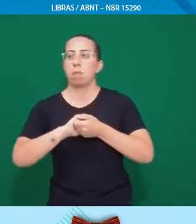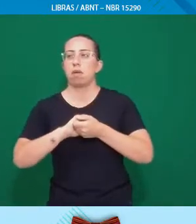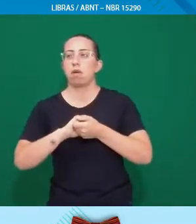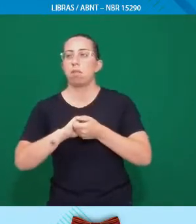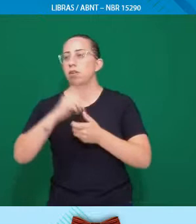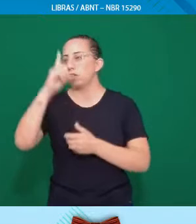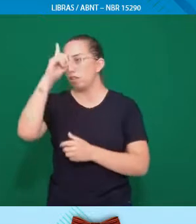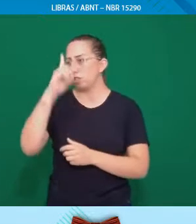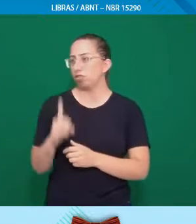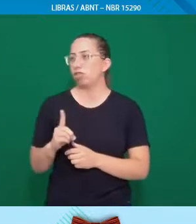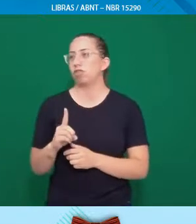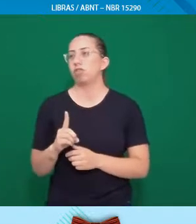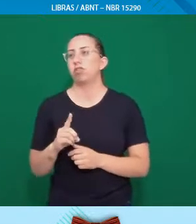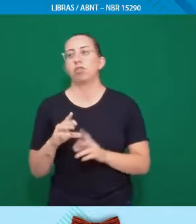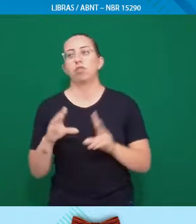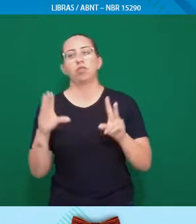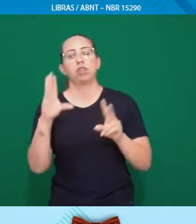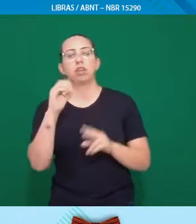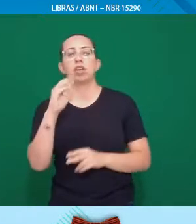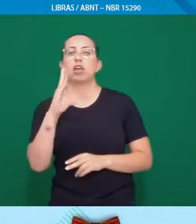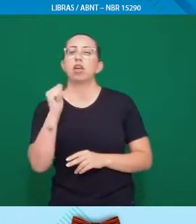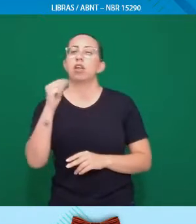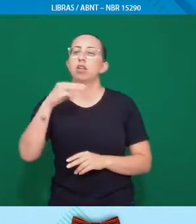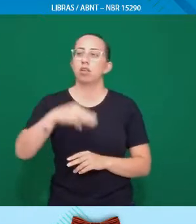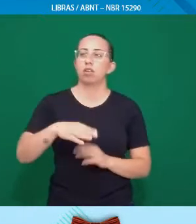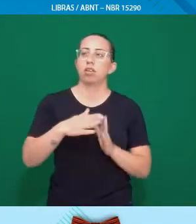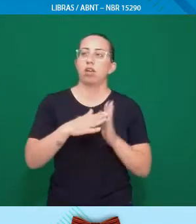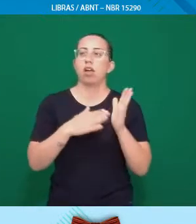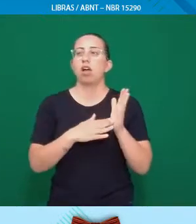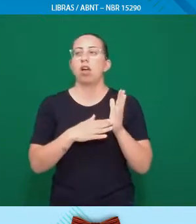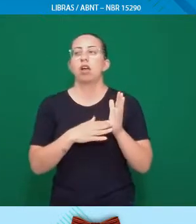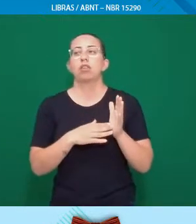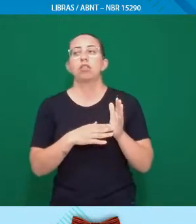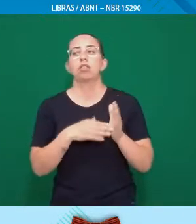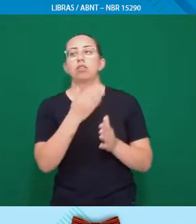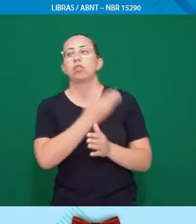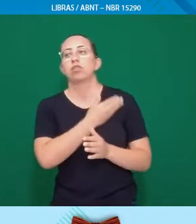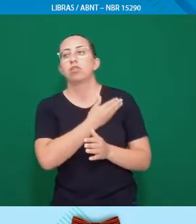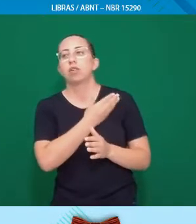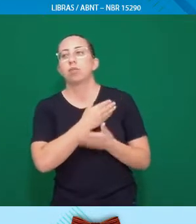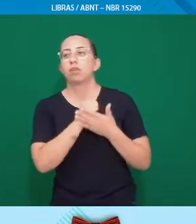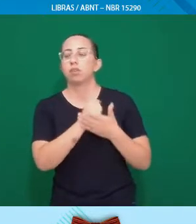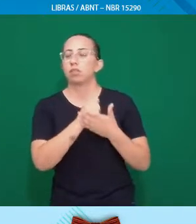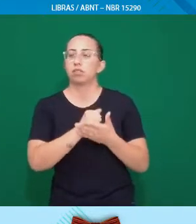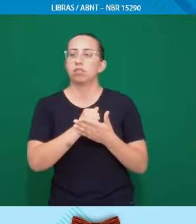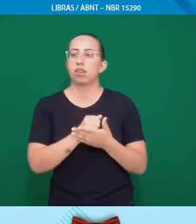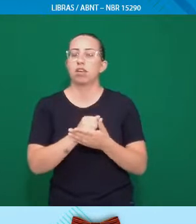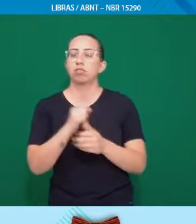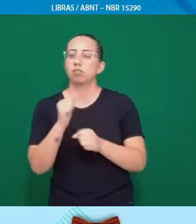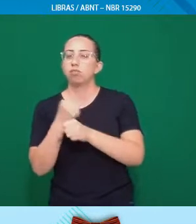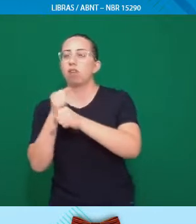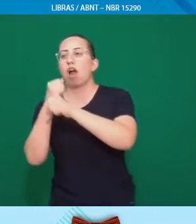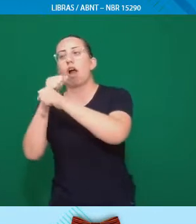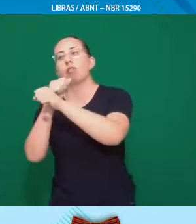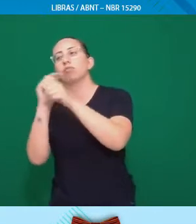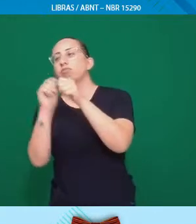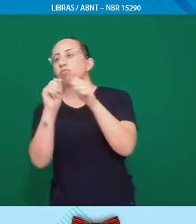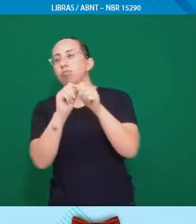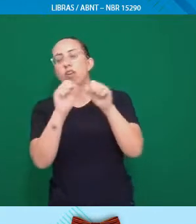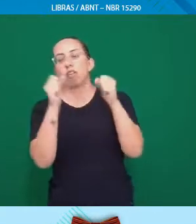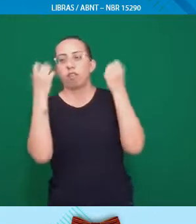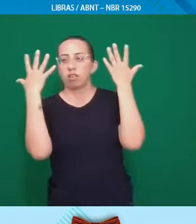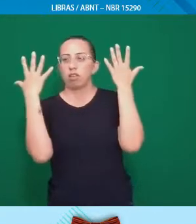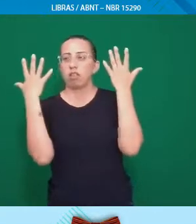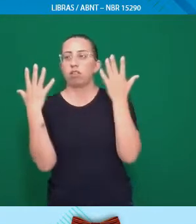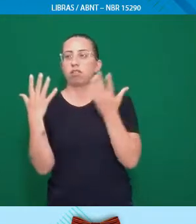a diretoria da Corsan EA todos os amigos que lá ajudam a construir essa festa